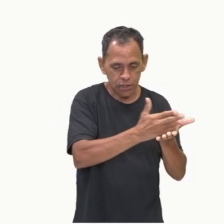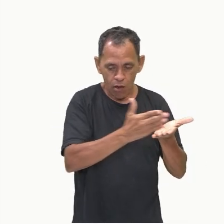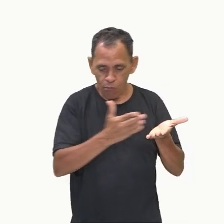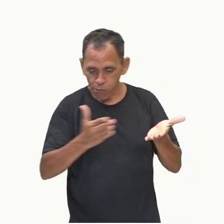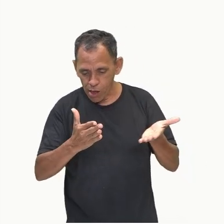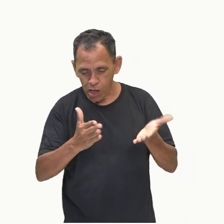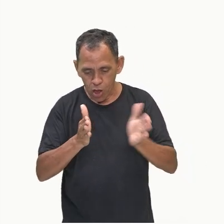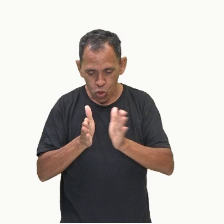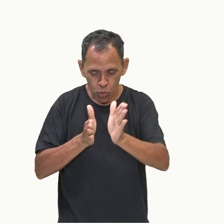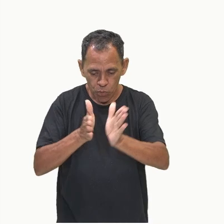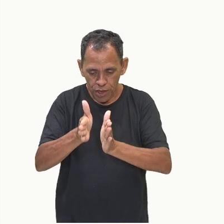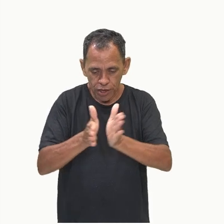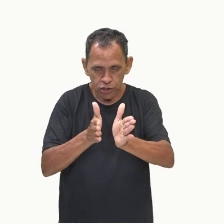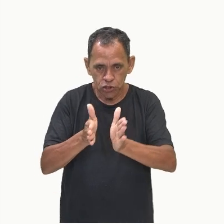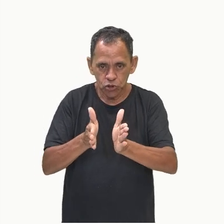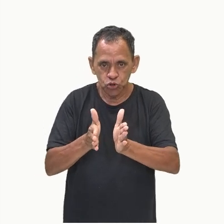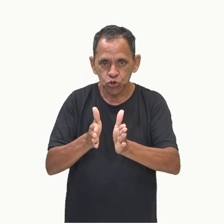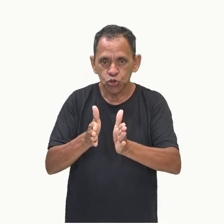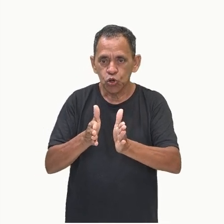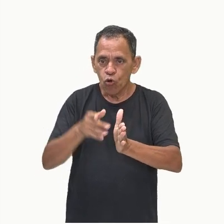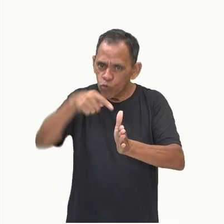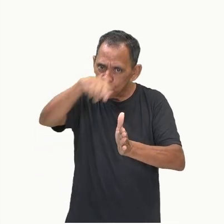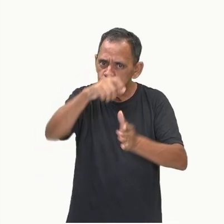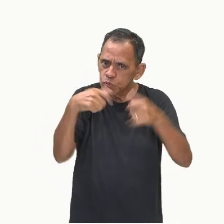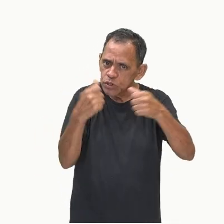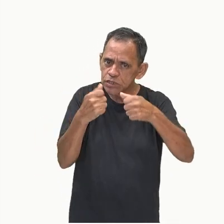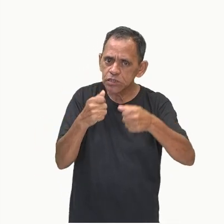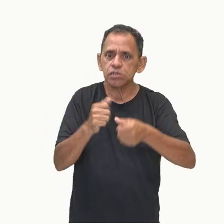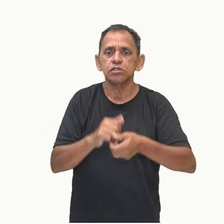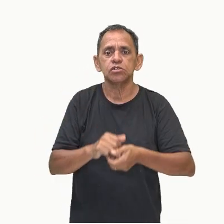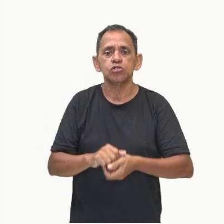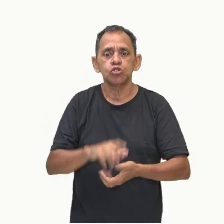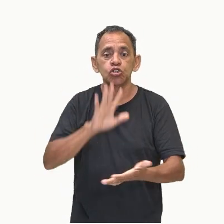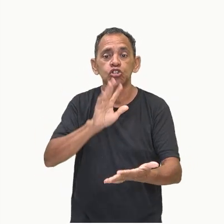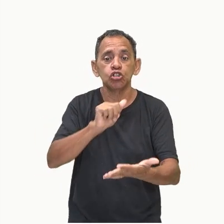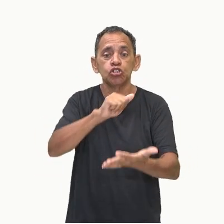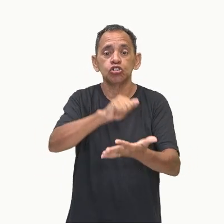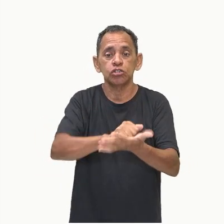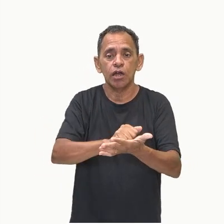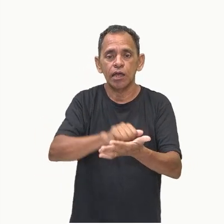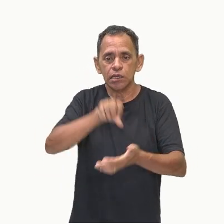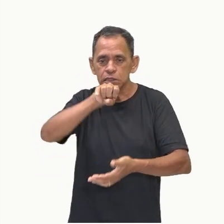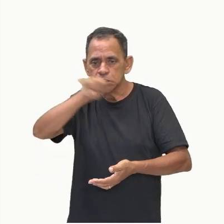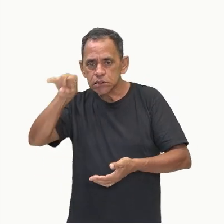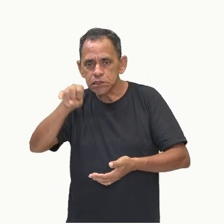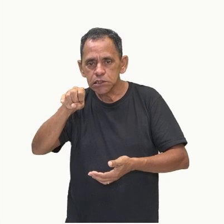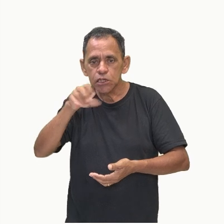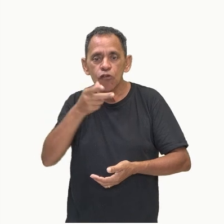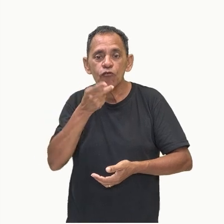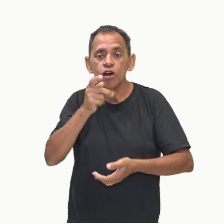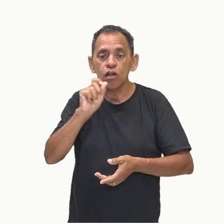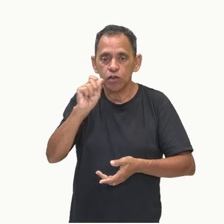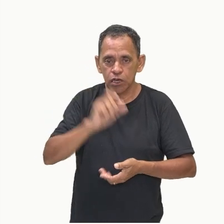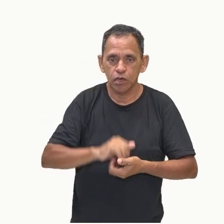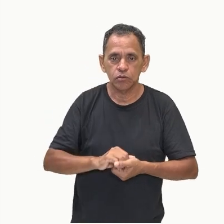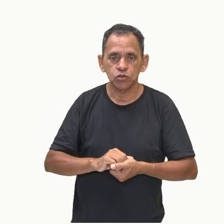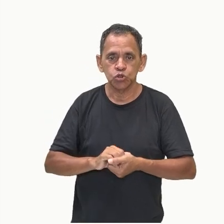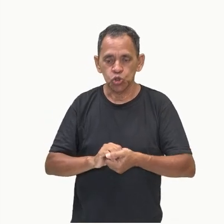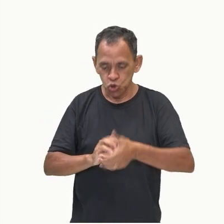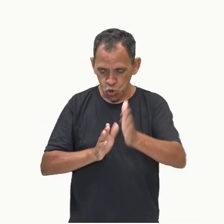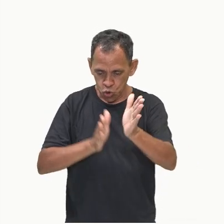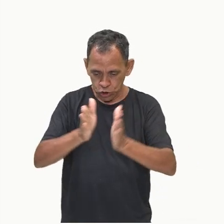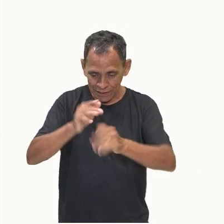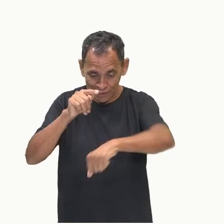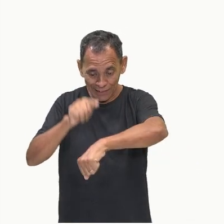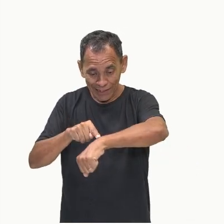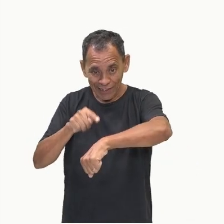ó anota isso aí na tua alma quando ele falar que ele quer saber o tempo para passar na origem dos